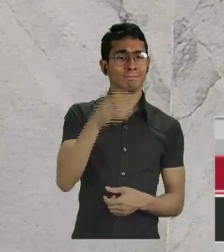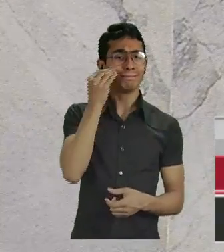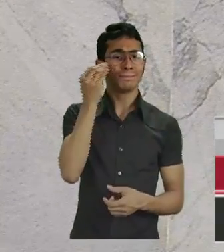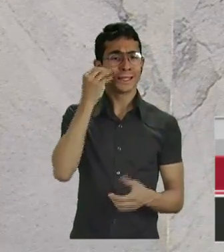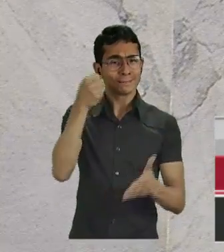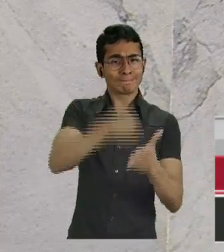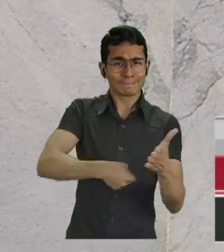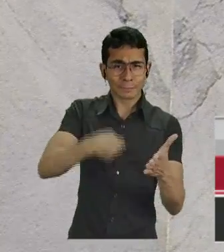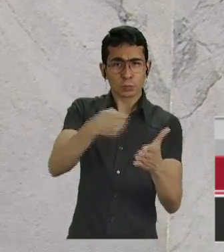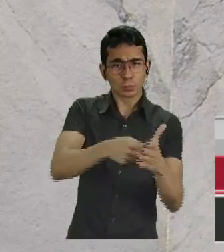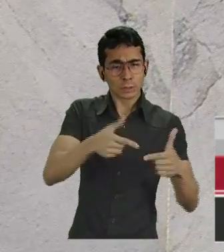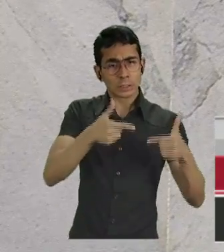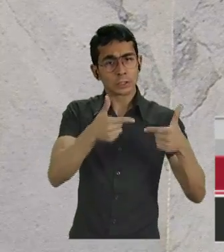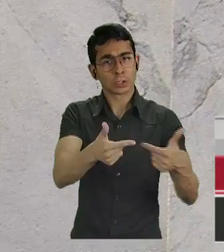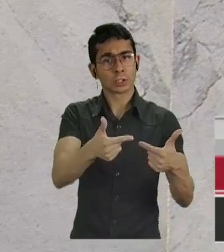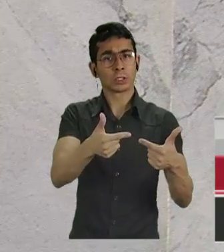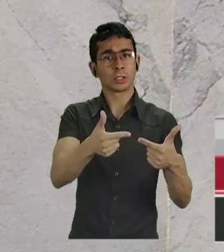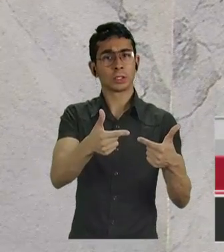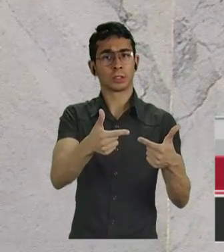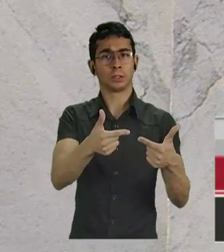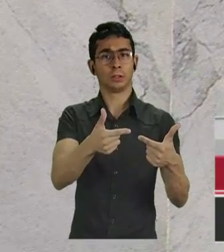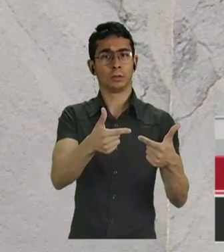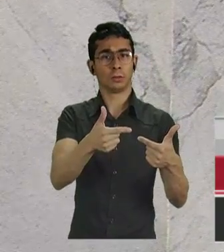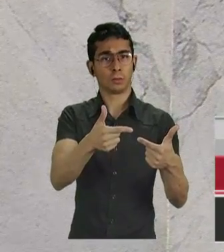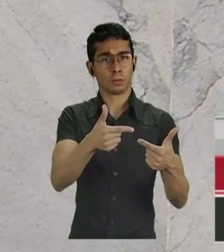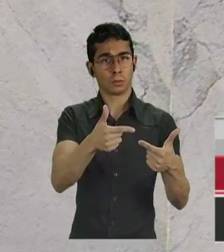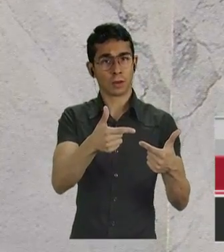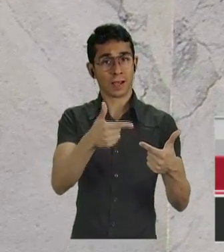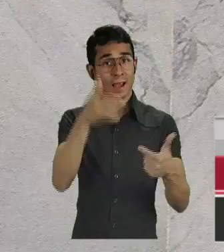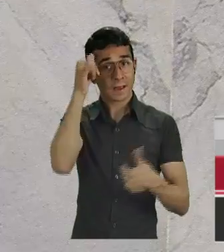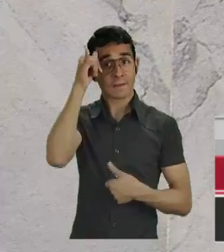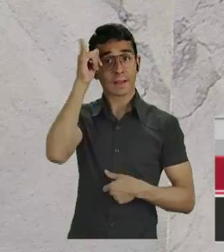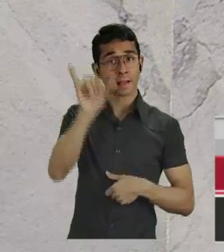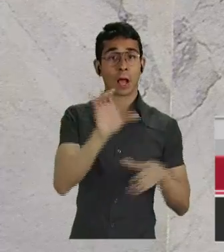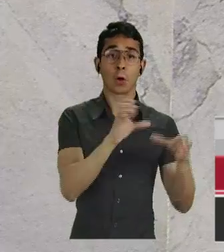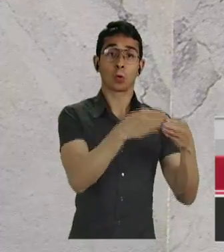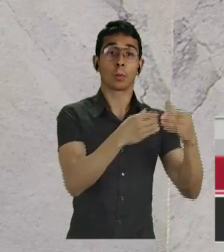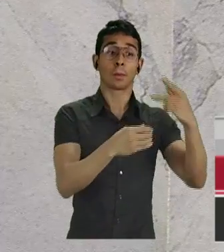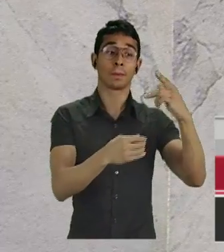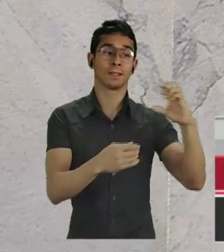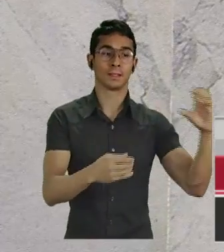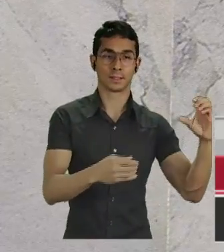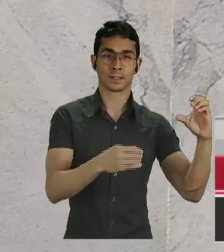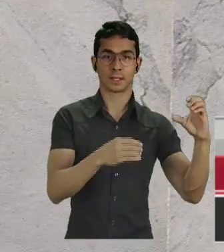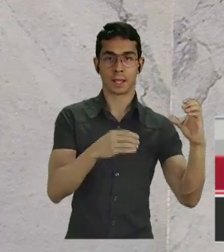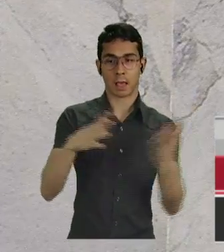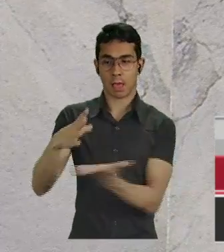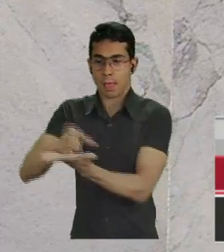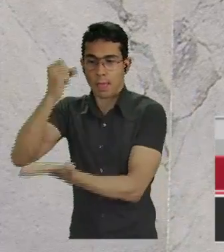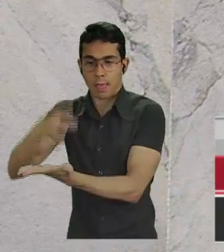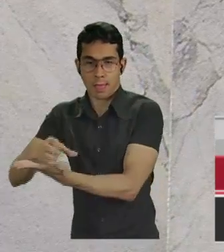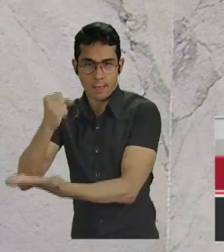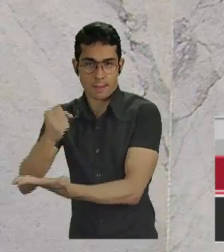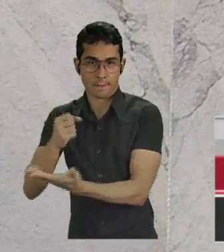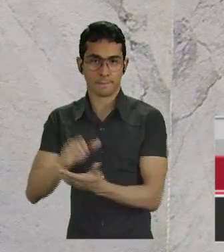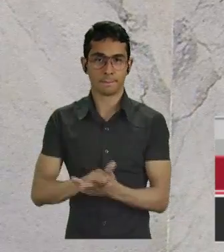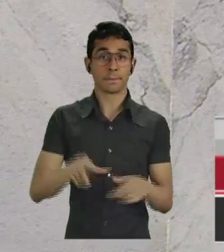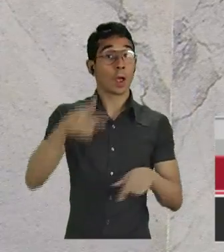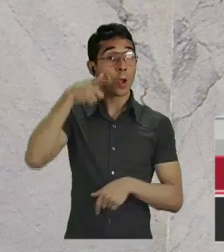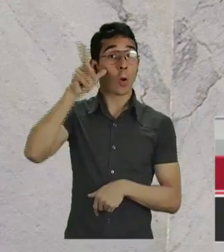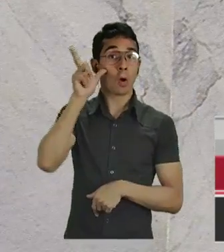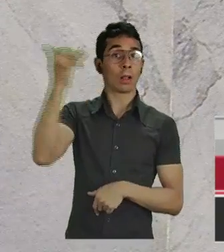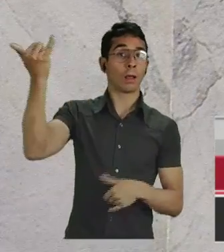fuga evitar esse plano de ação de resgate de presos do pcc em contrapartida nós recebemos a notícia onde de que o juiz